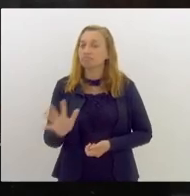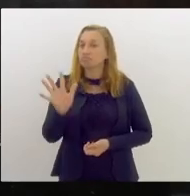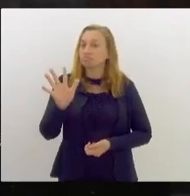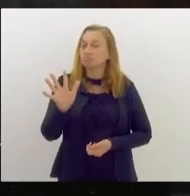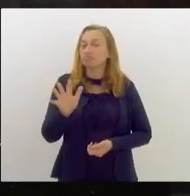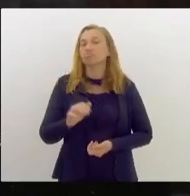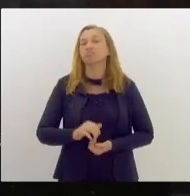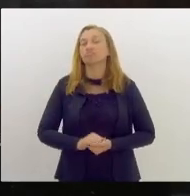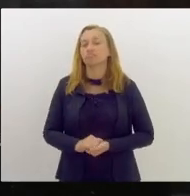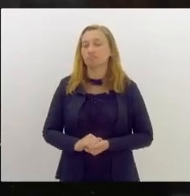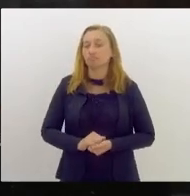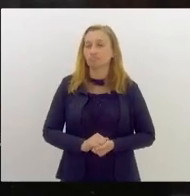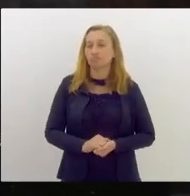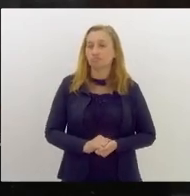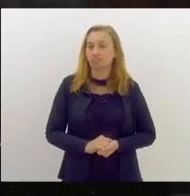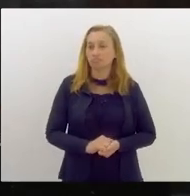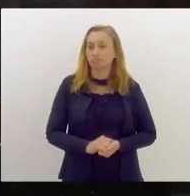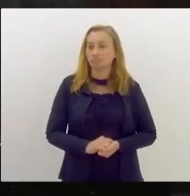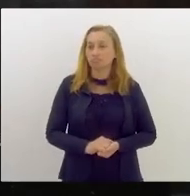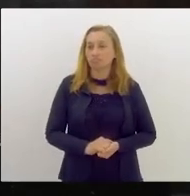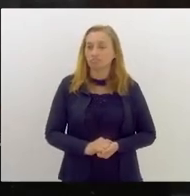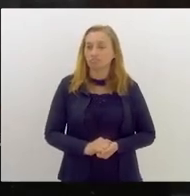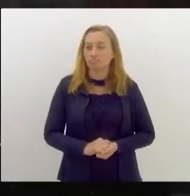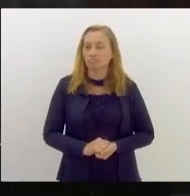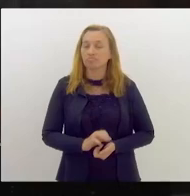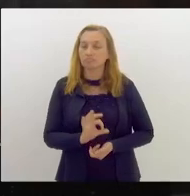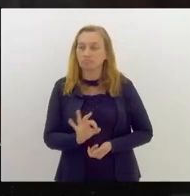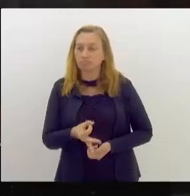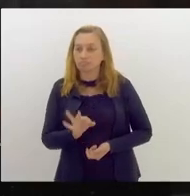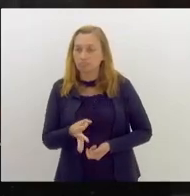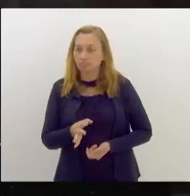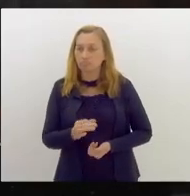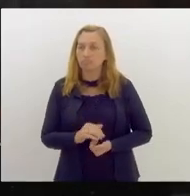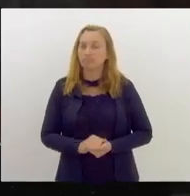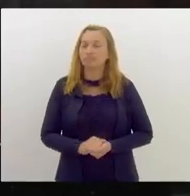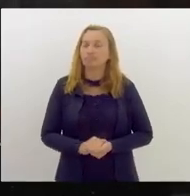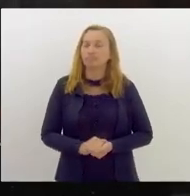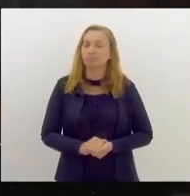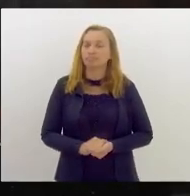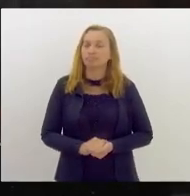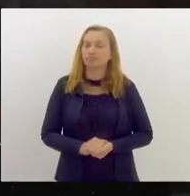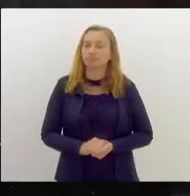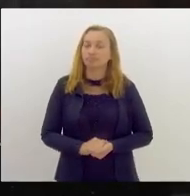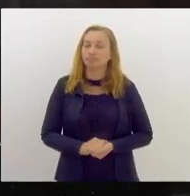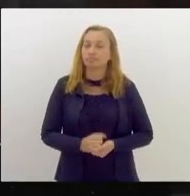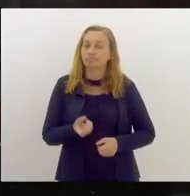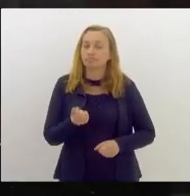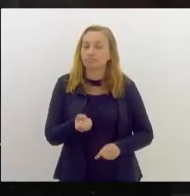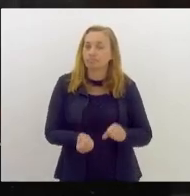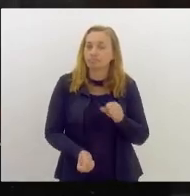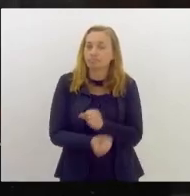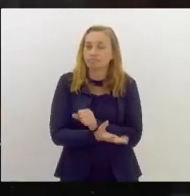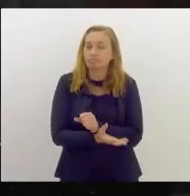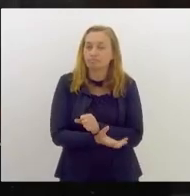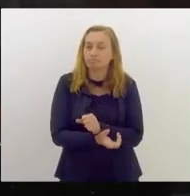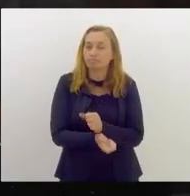sonegação aumenta evidentemente a corrupção